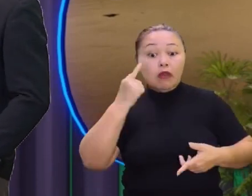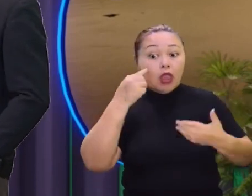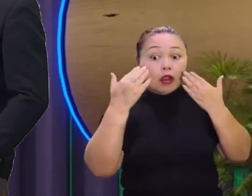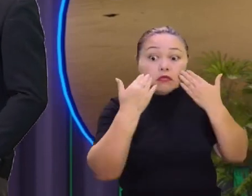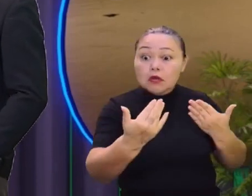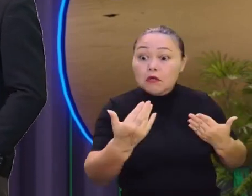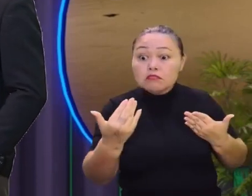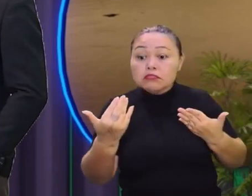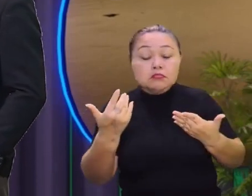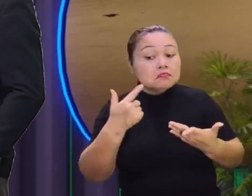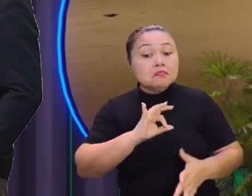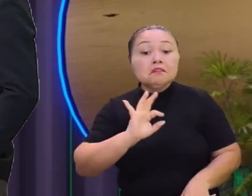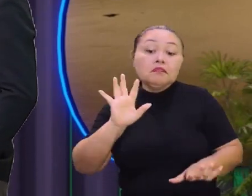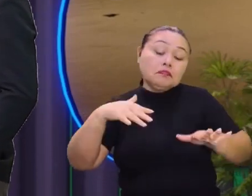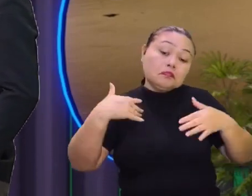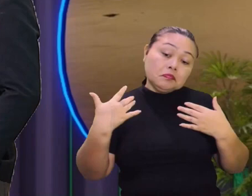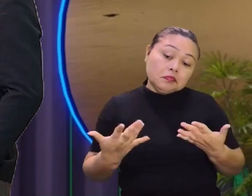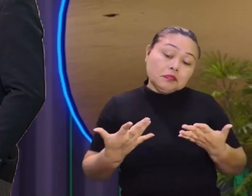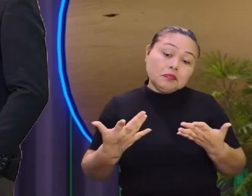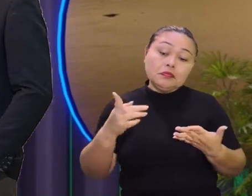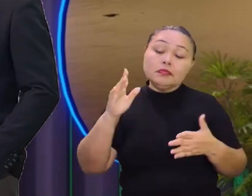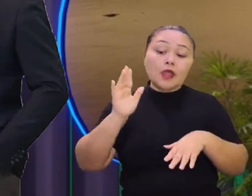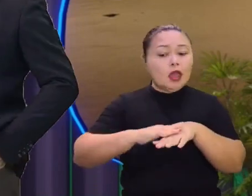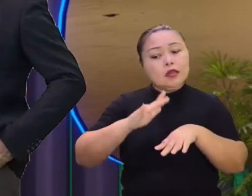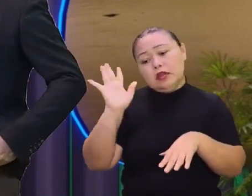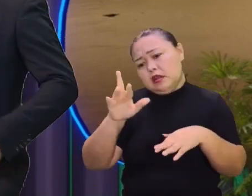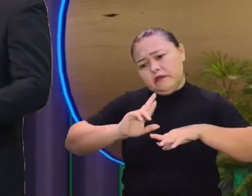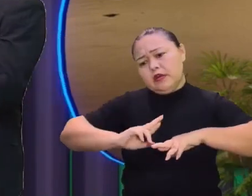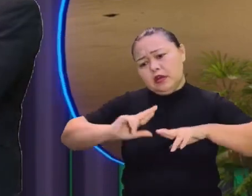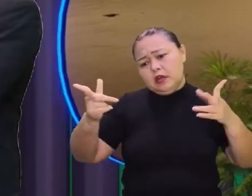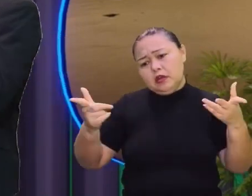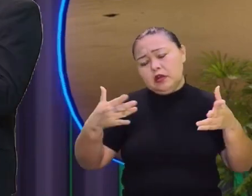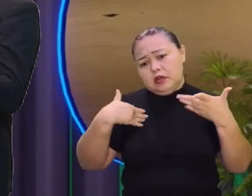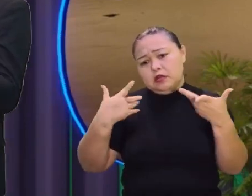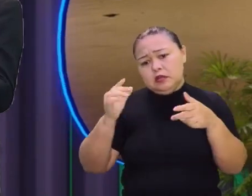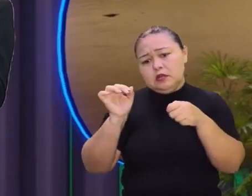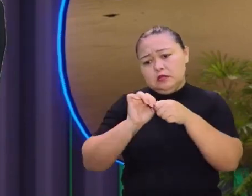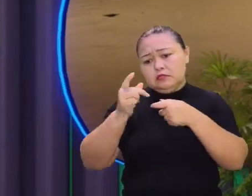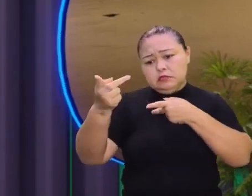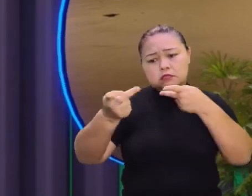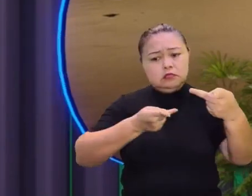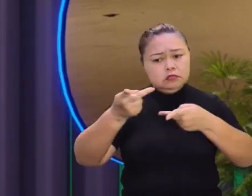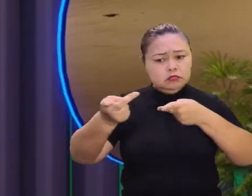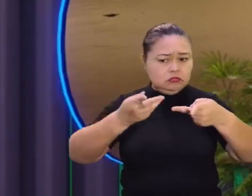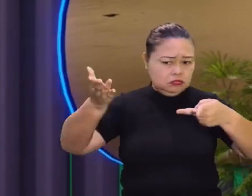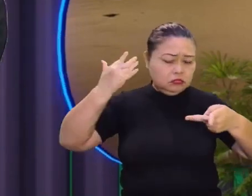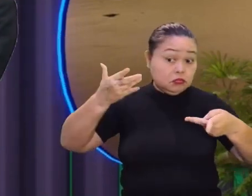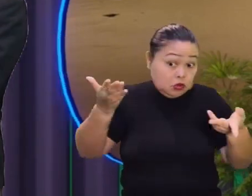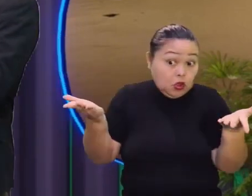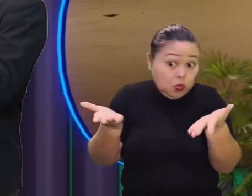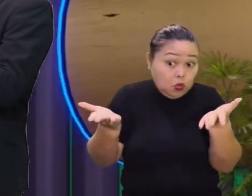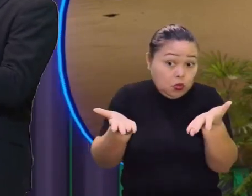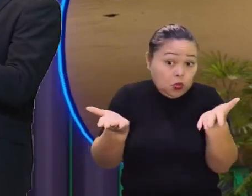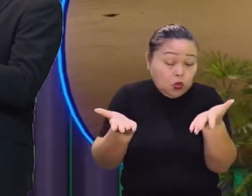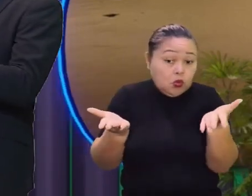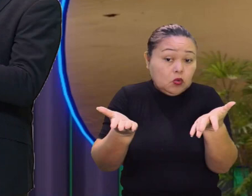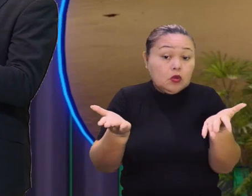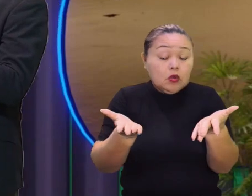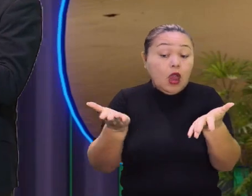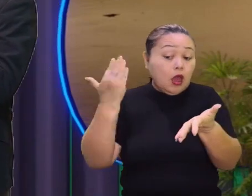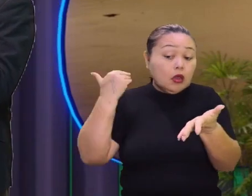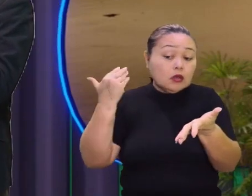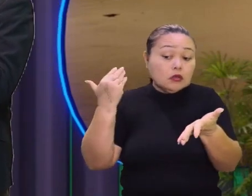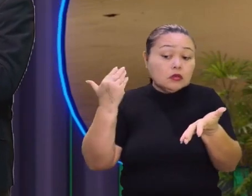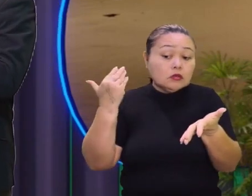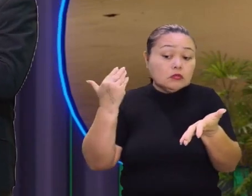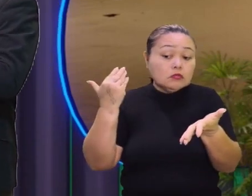ver. Obviamente era muito diferente a forma de se fazer projetos antigamente de hoje.